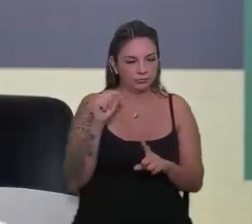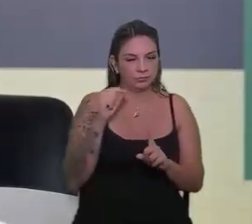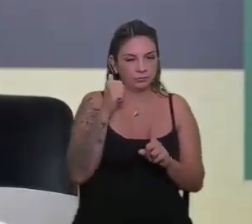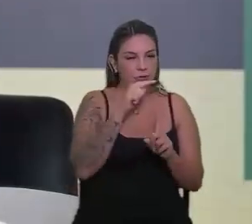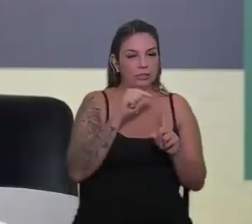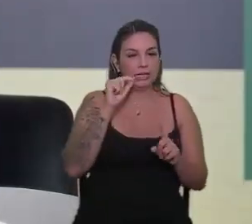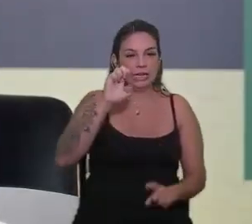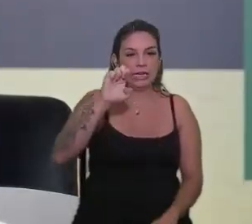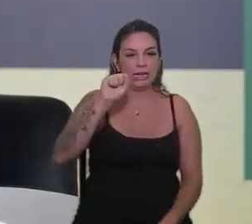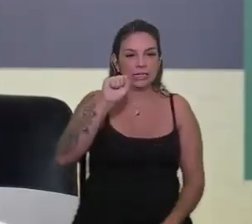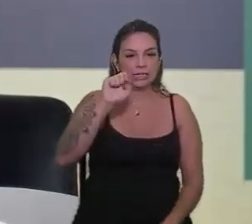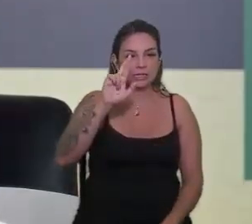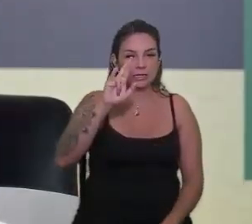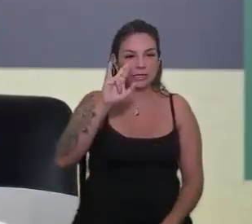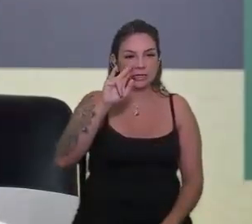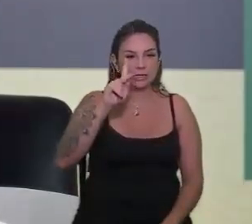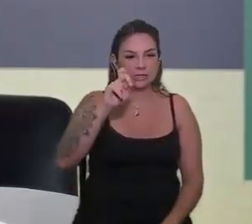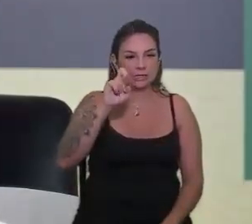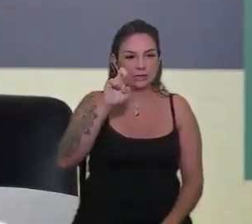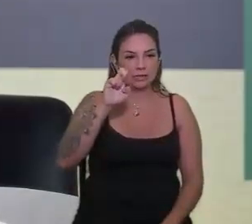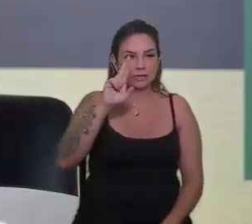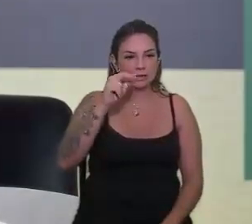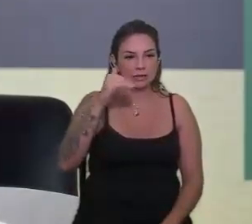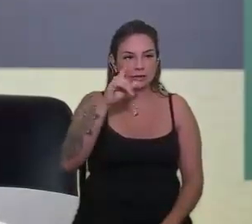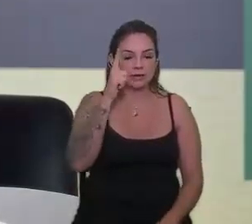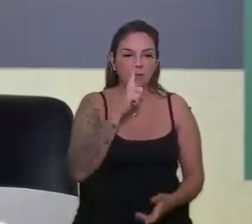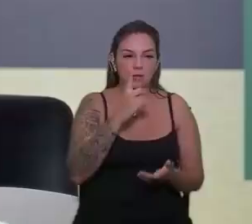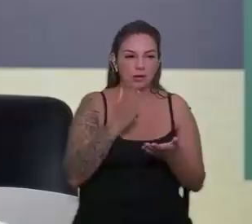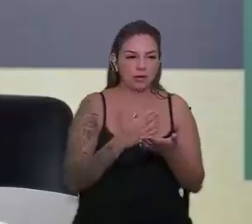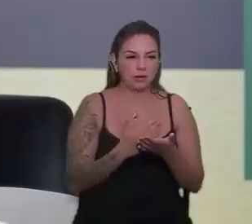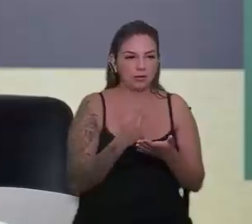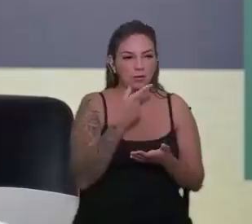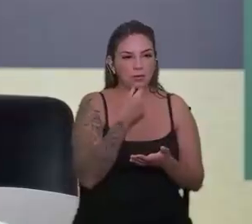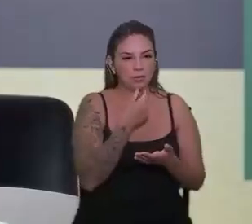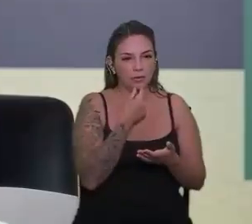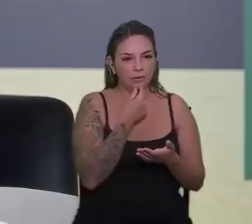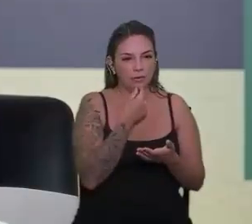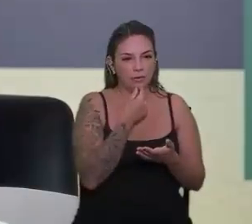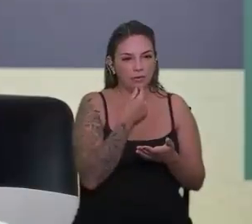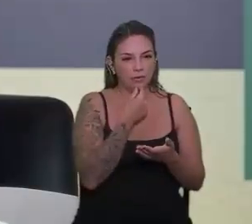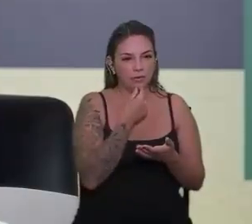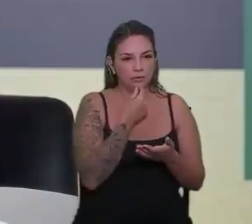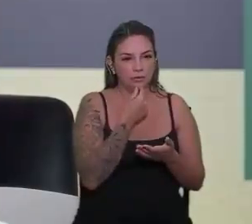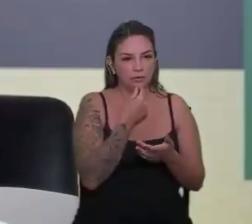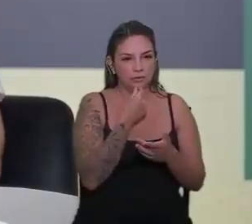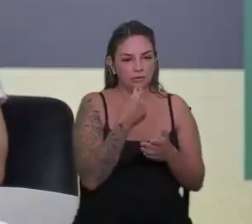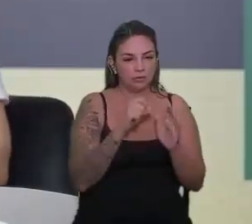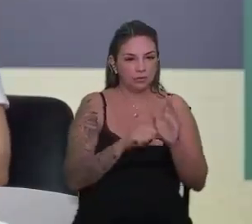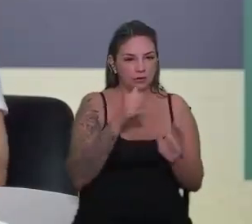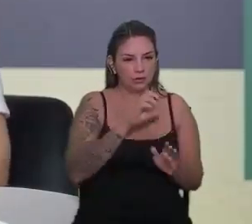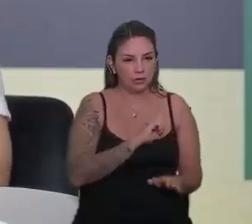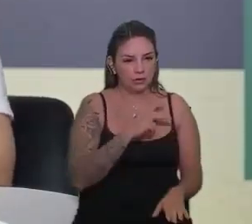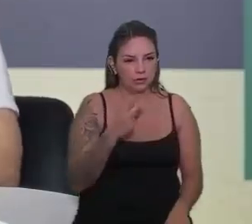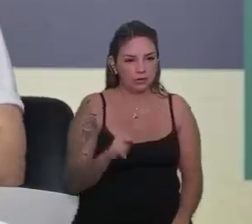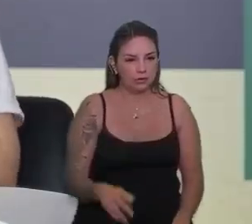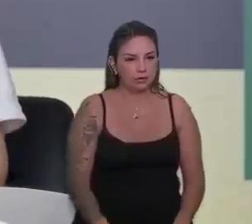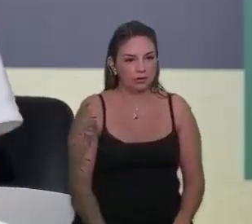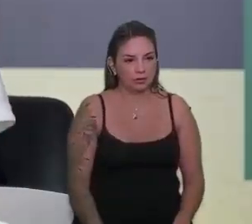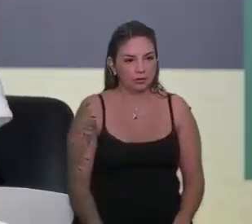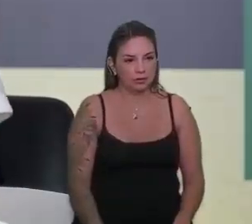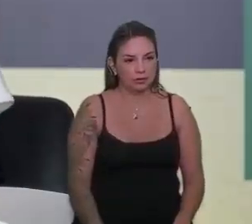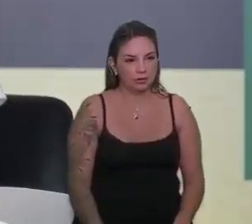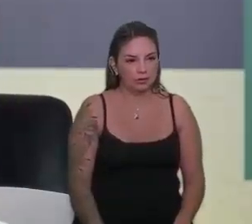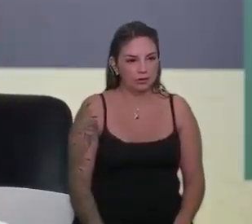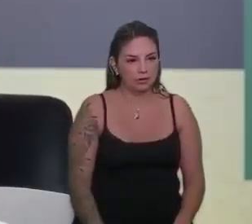protagonista, quando ela ganha um caderno de um menino que, na verdade, é o primeiro amor dela. Eles